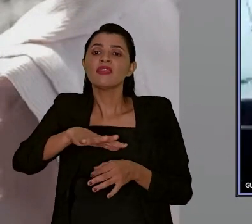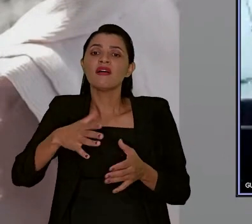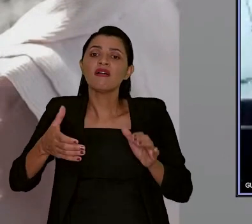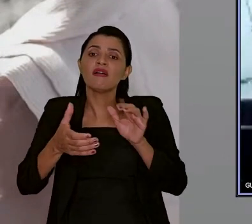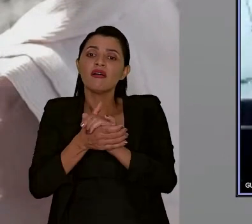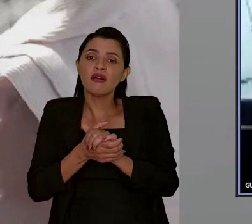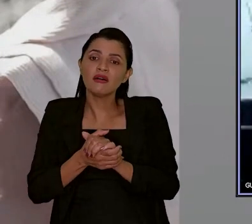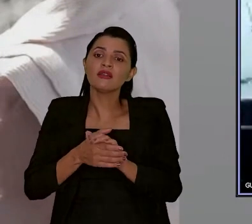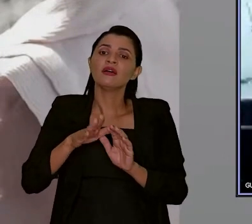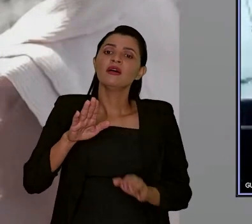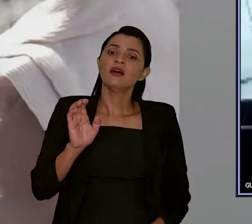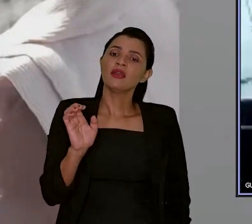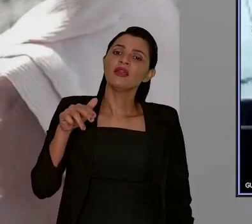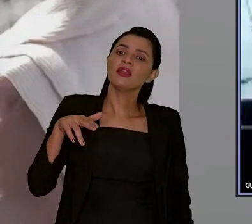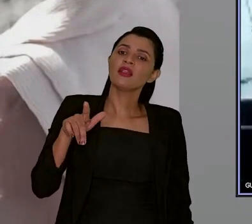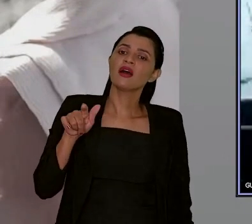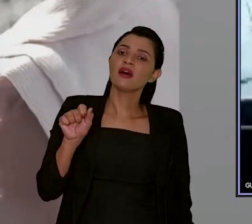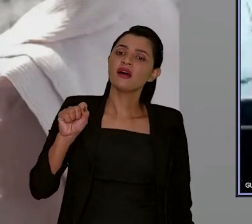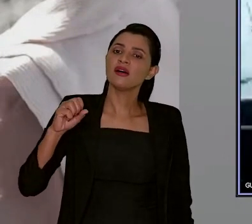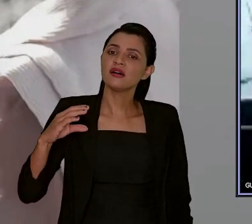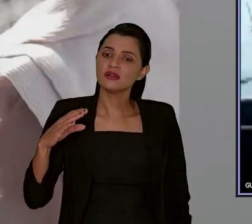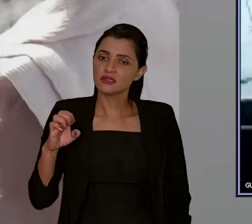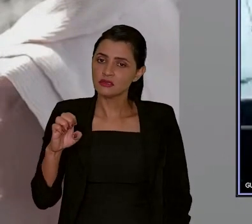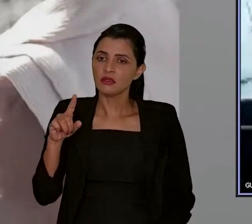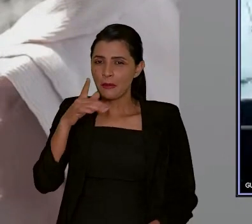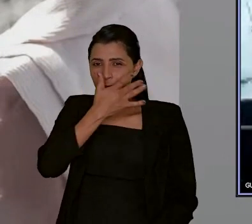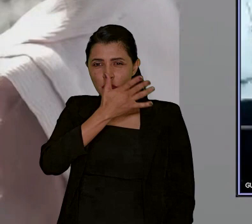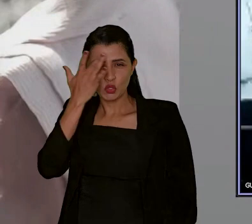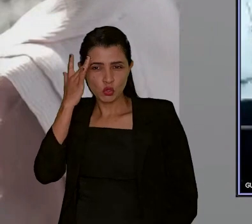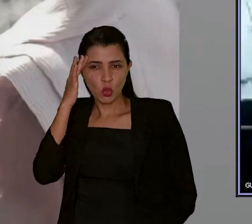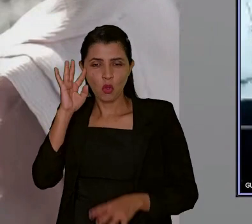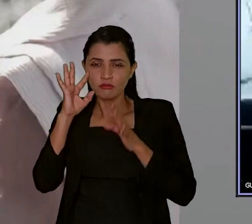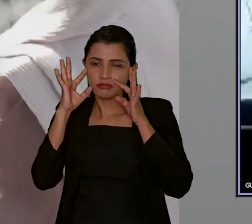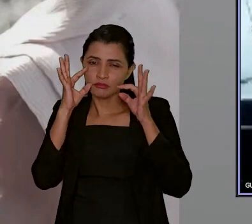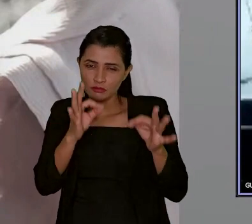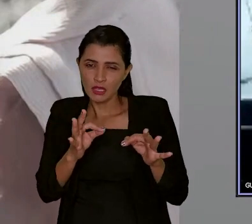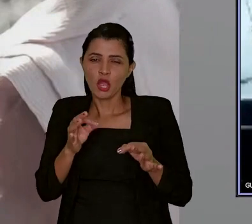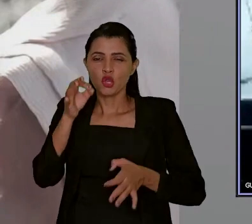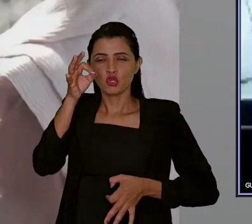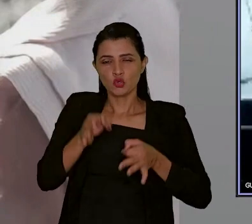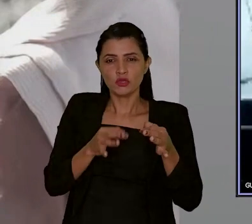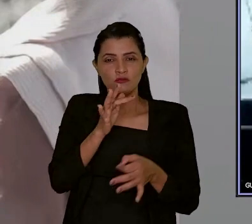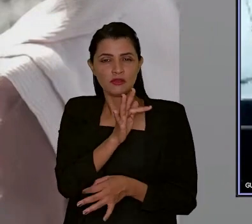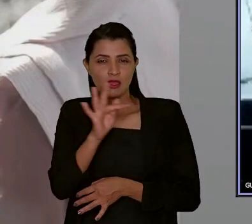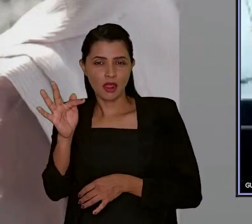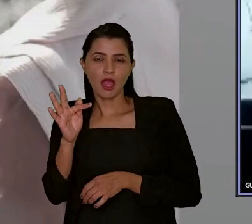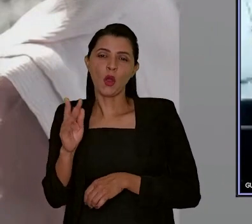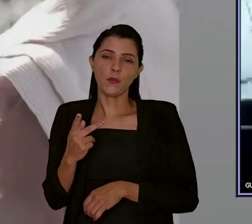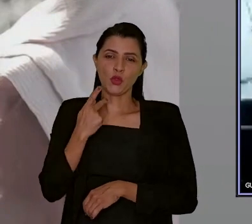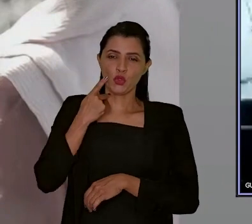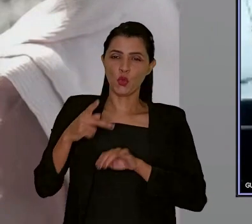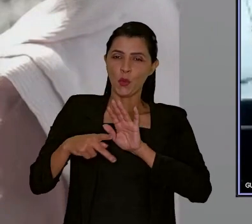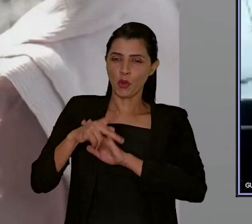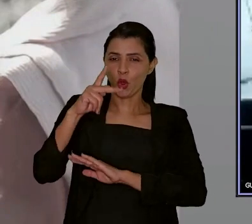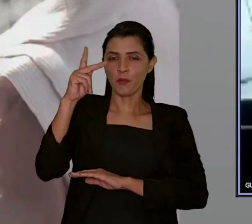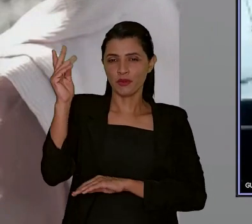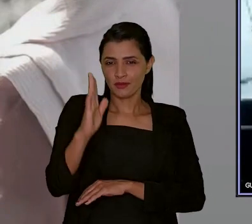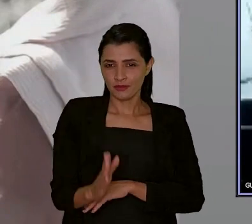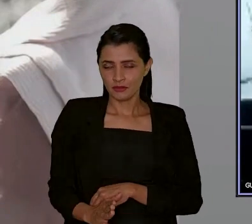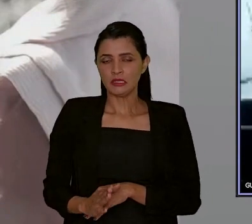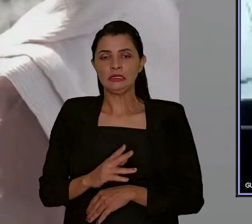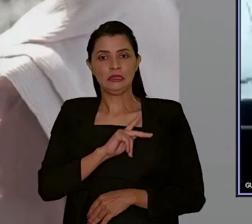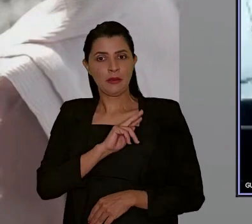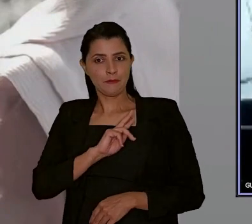Para aqueles que estão nos ouvindo, notadamente juízes federais, procuradores da República, defensores públicos da